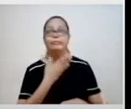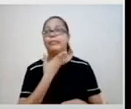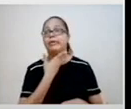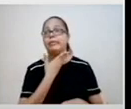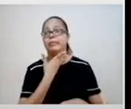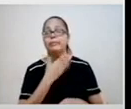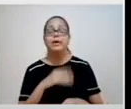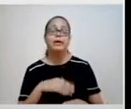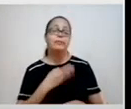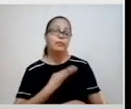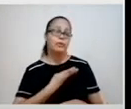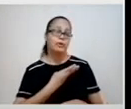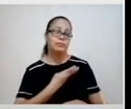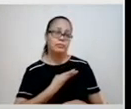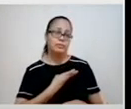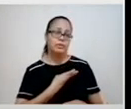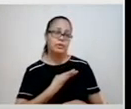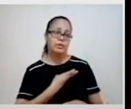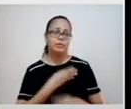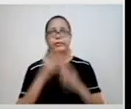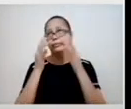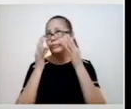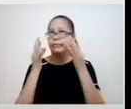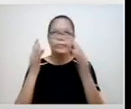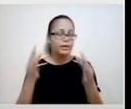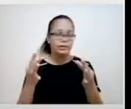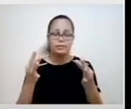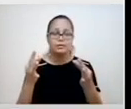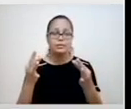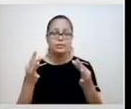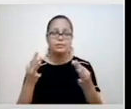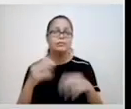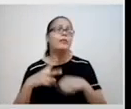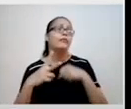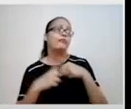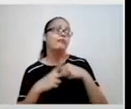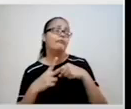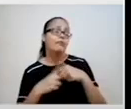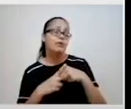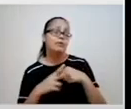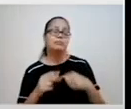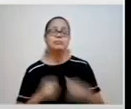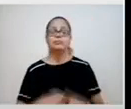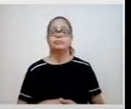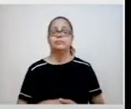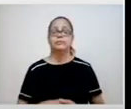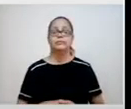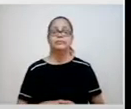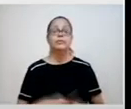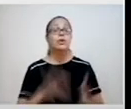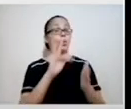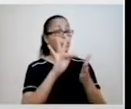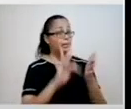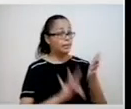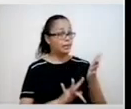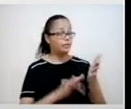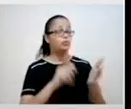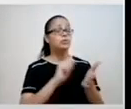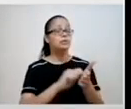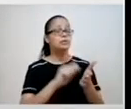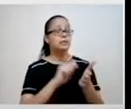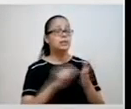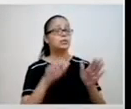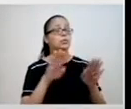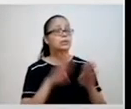amigo, você não fica prestando muita atenção nas concordâncias, como que o verbo que você está usando e assim por diante. O texto escrito